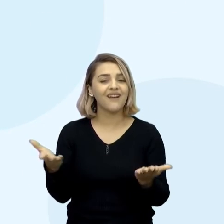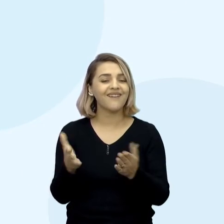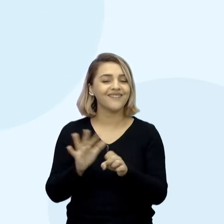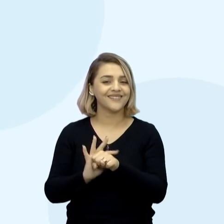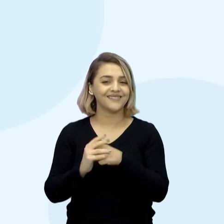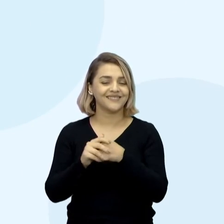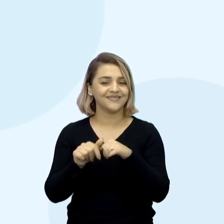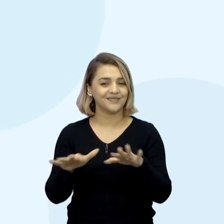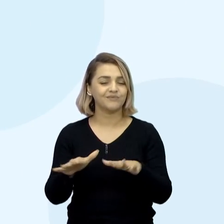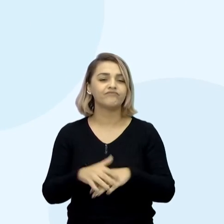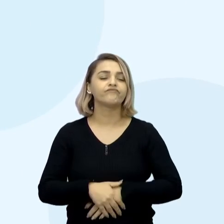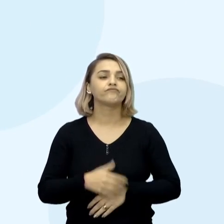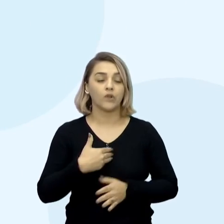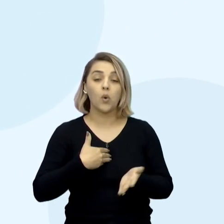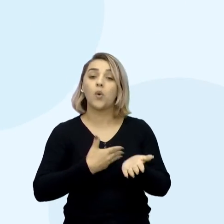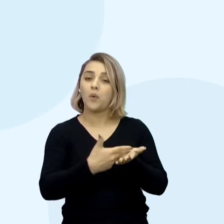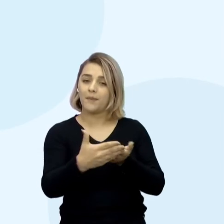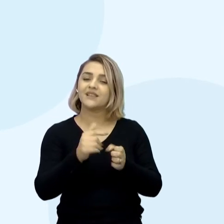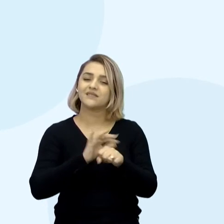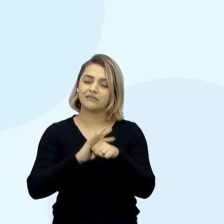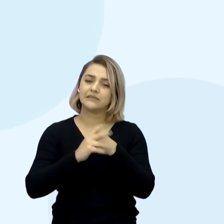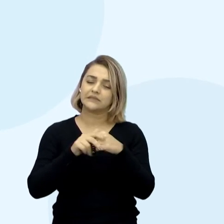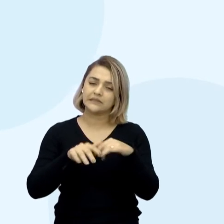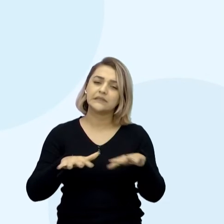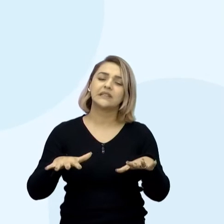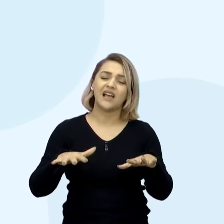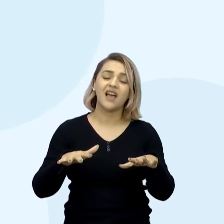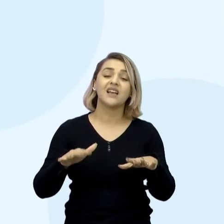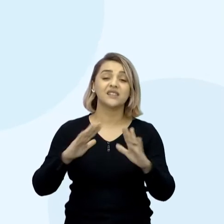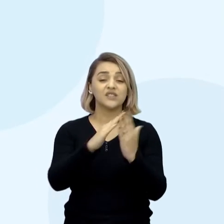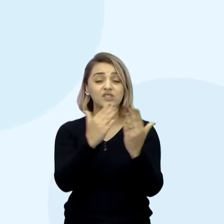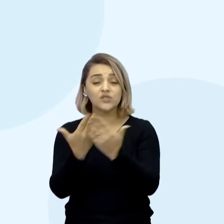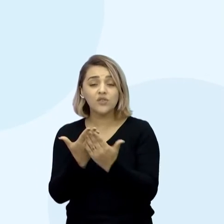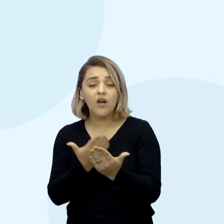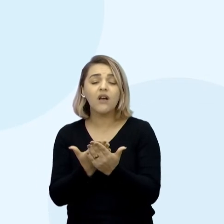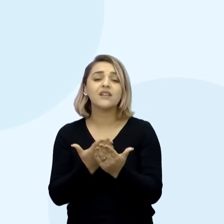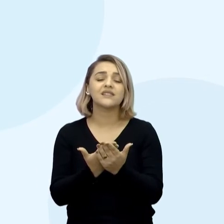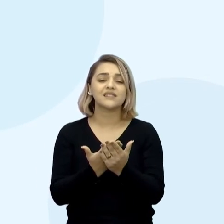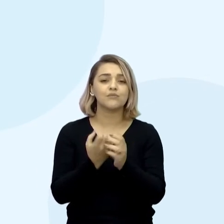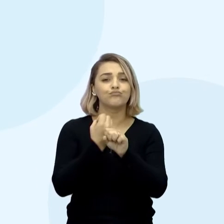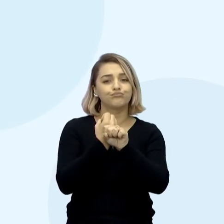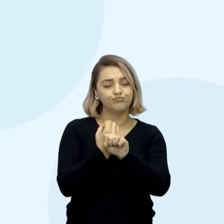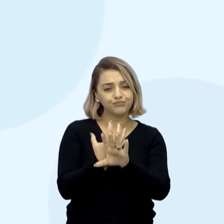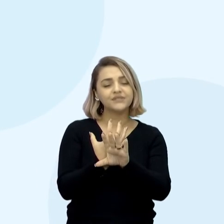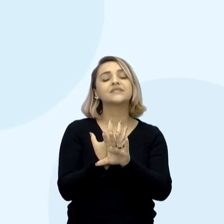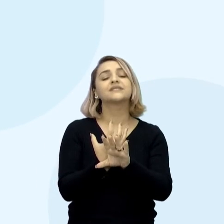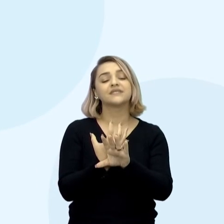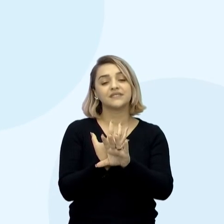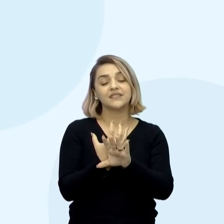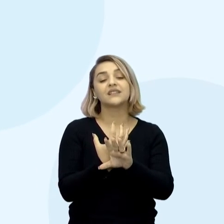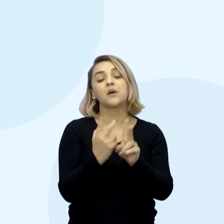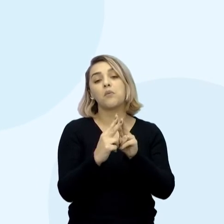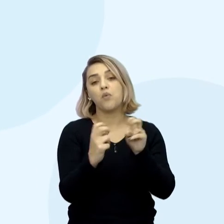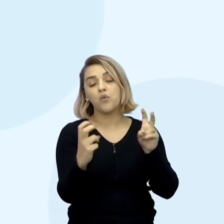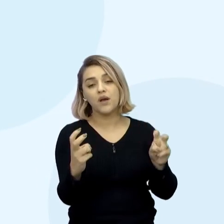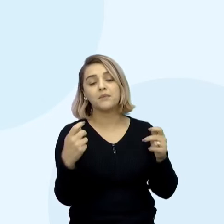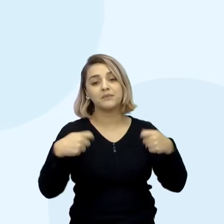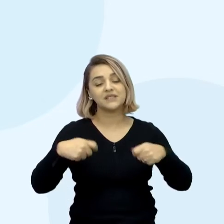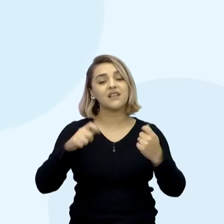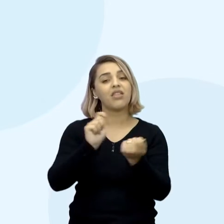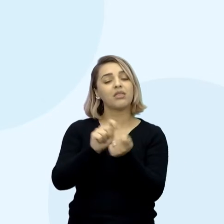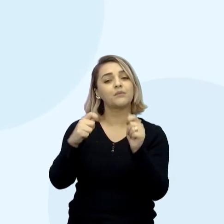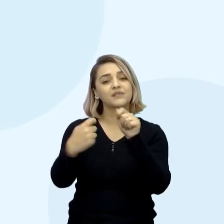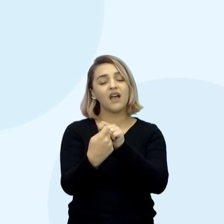No começo da pandemia, as escolas tiveram que se adaptar ao ensino remoto. Tivemos que usar recursos